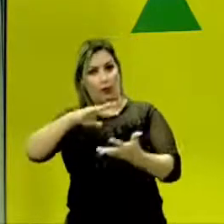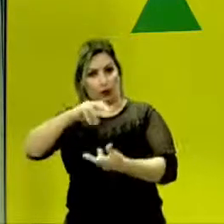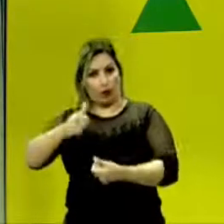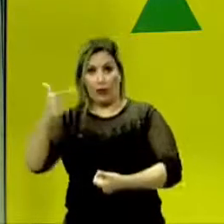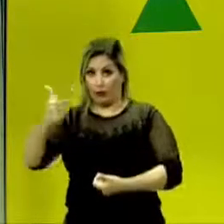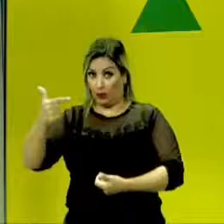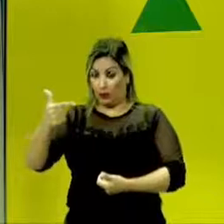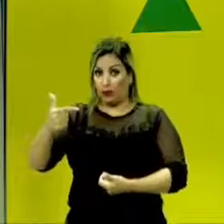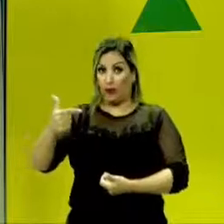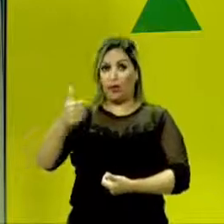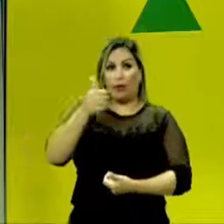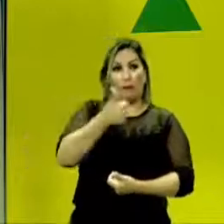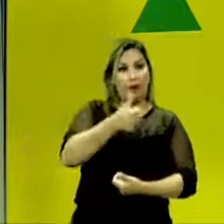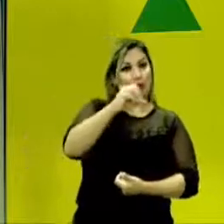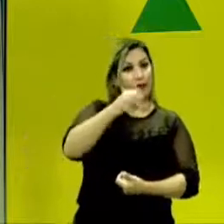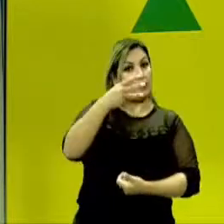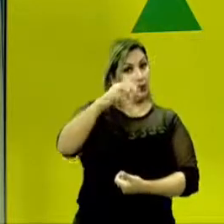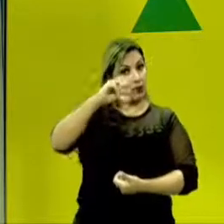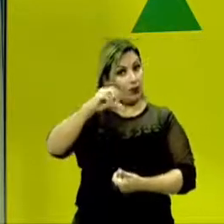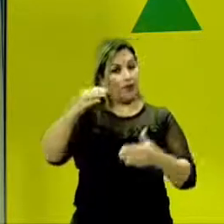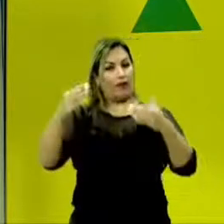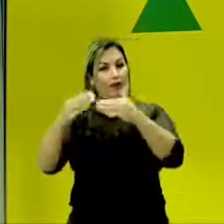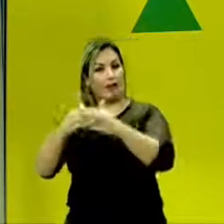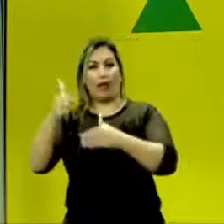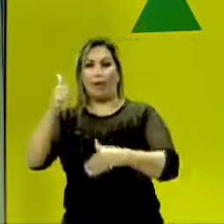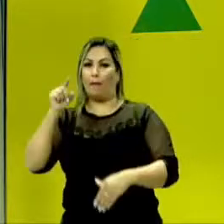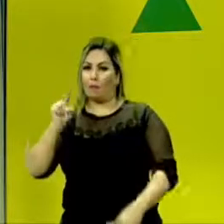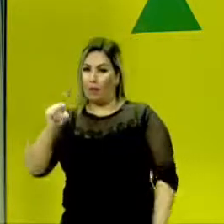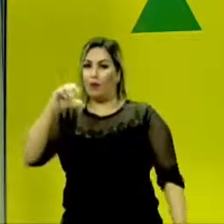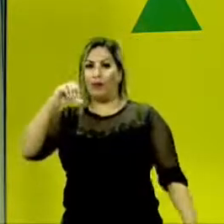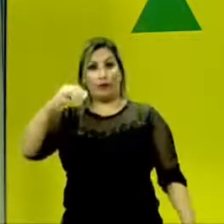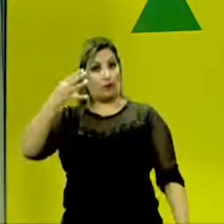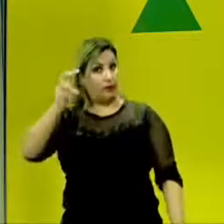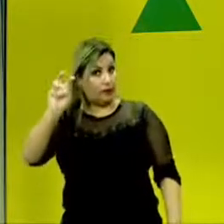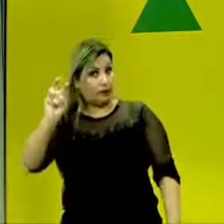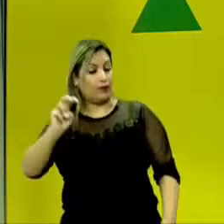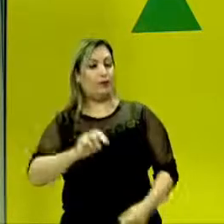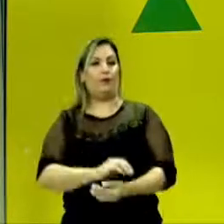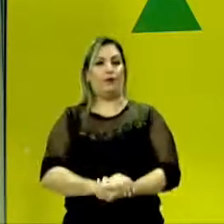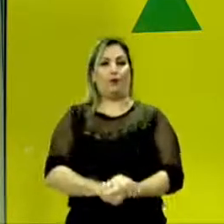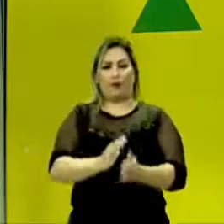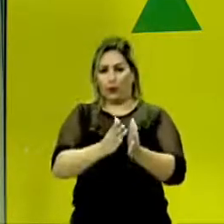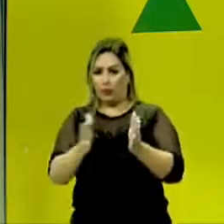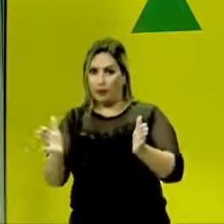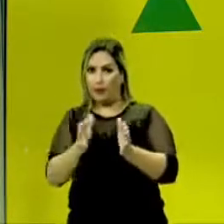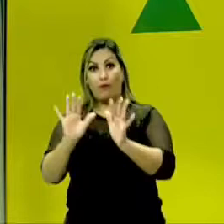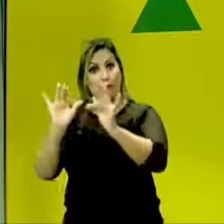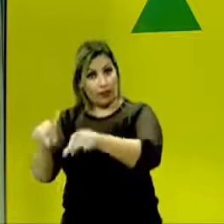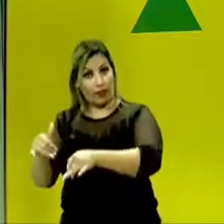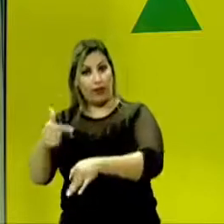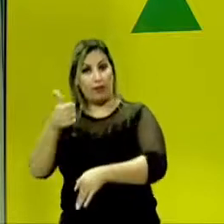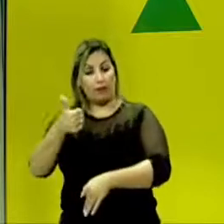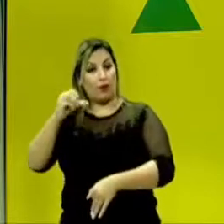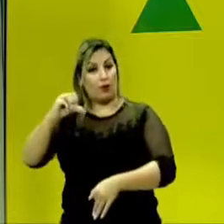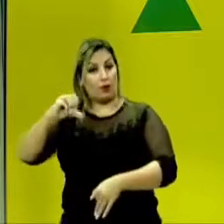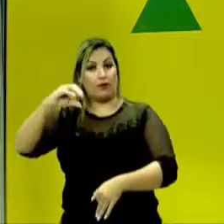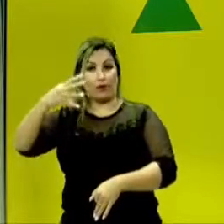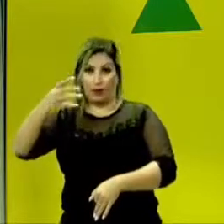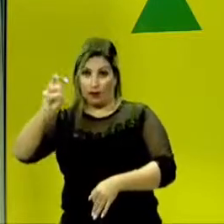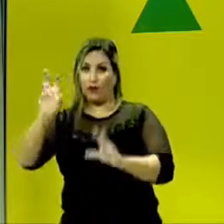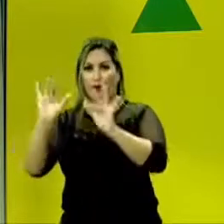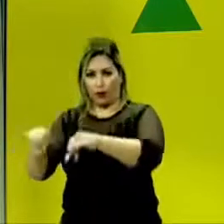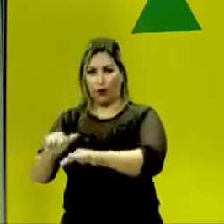Segunda Guerra Mundial foi de 1939 até 1945. Quando termina aí a Segunda Guerra